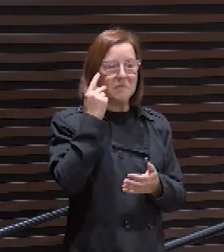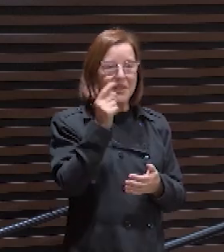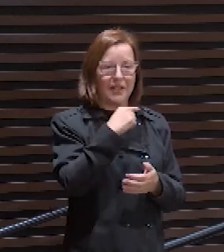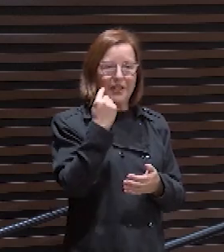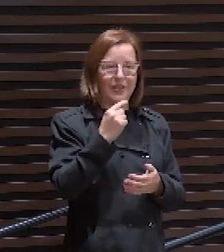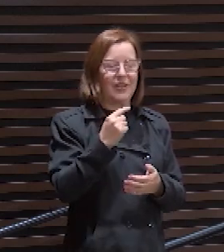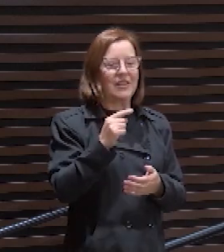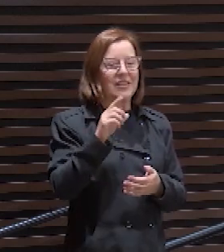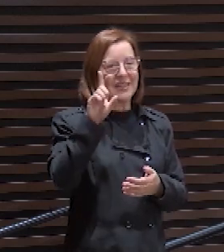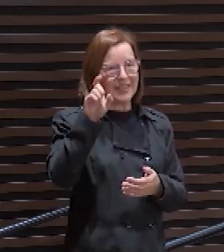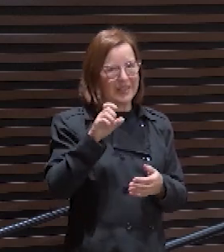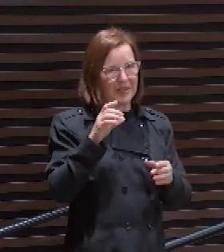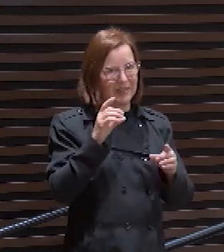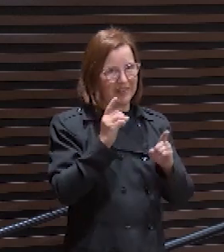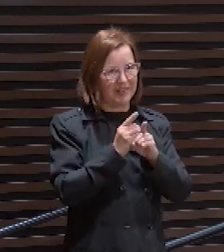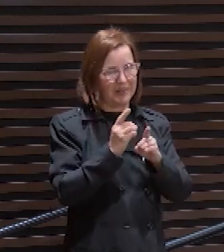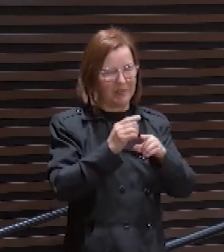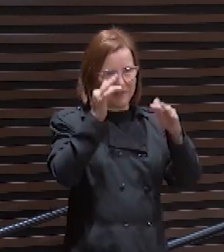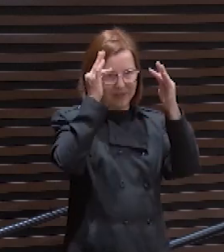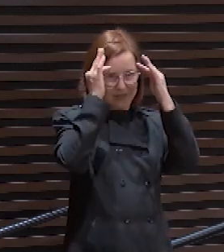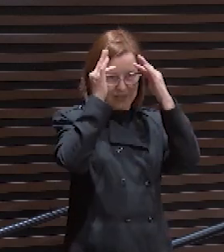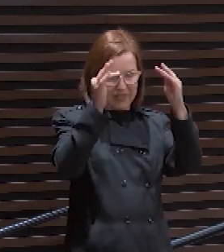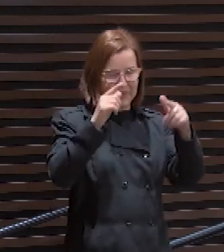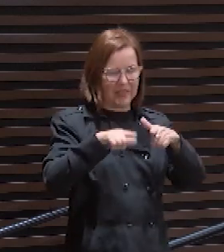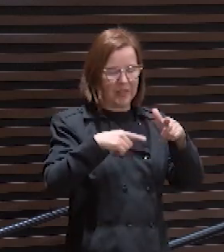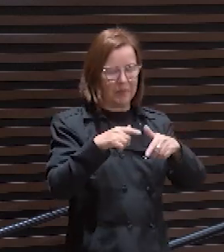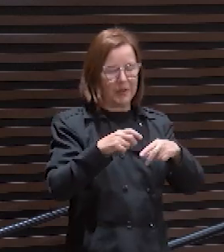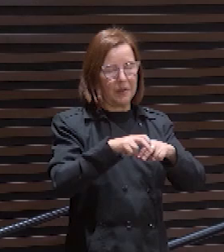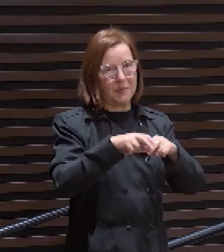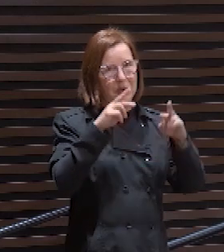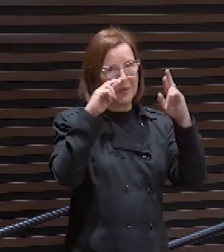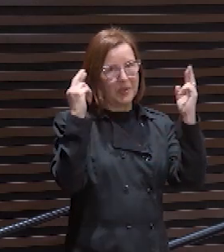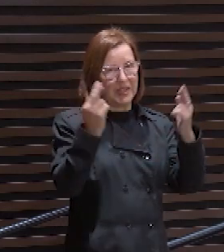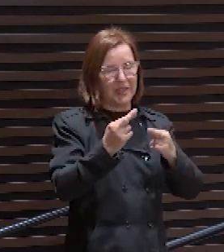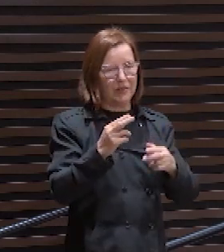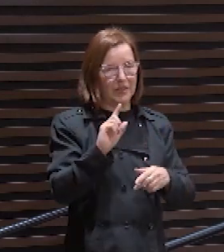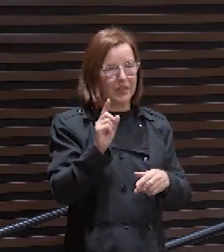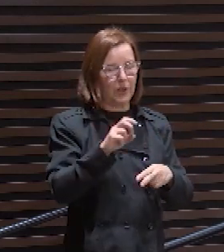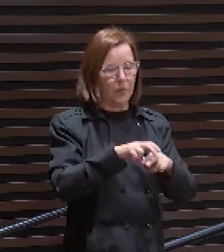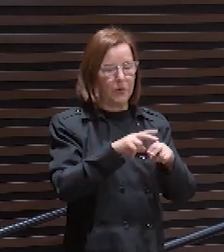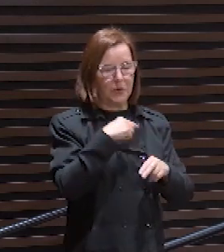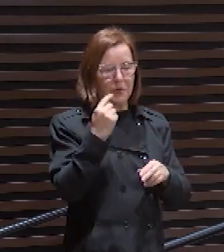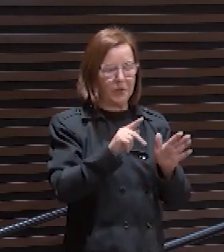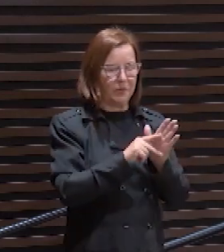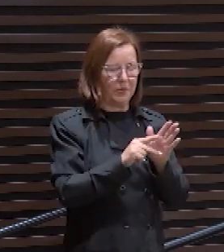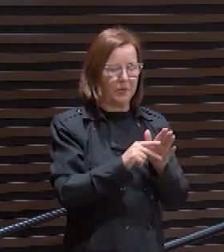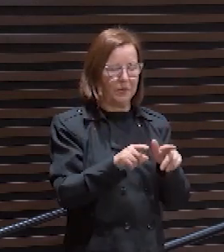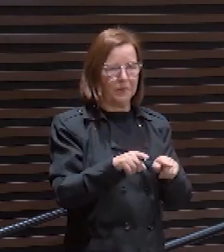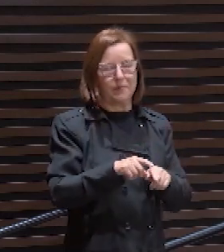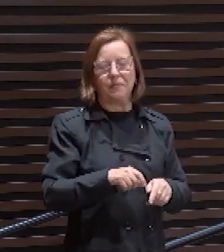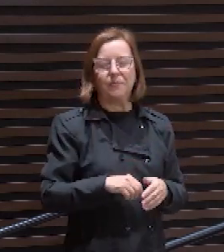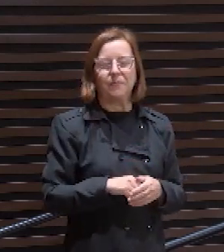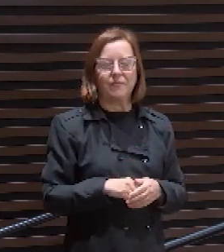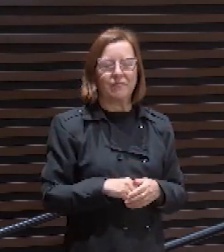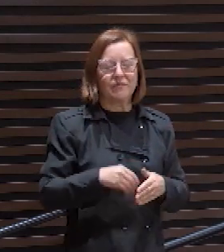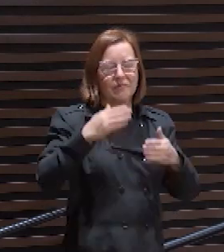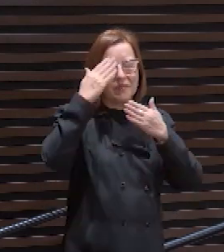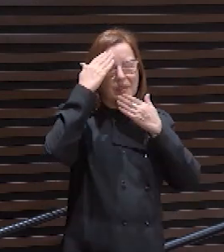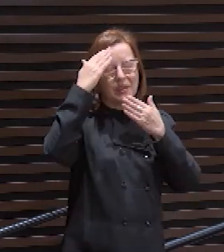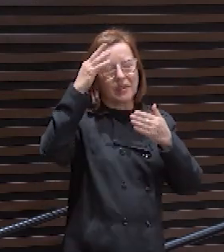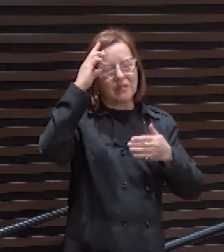trabalhadores do teu reino, não por nós, mas por Ele mesmo. Vamos orar? Obrigado,